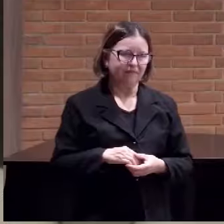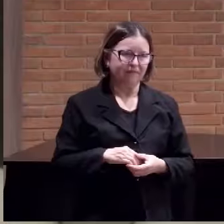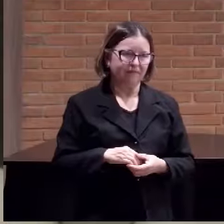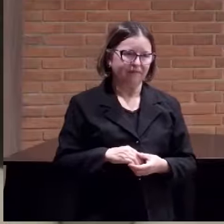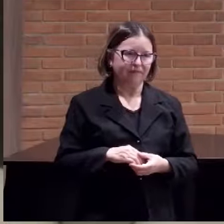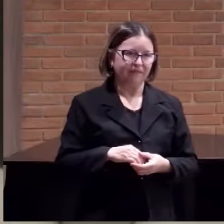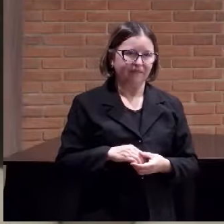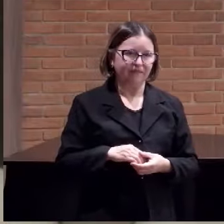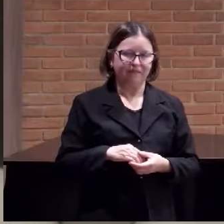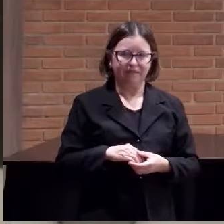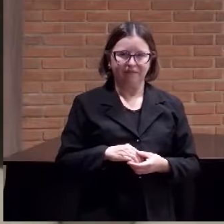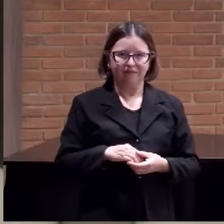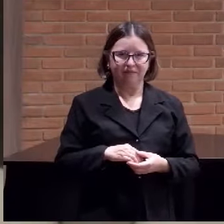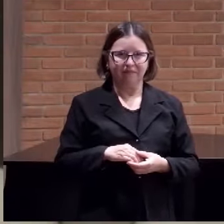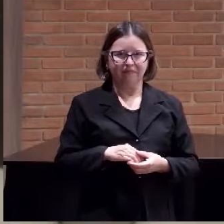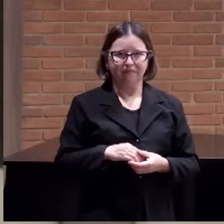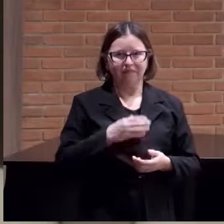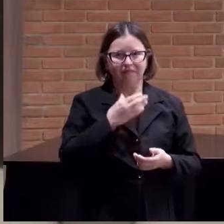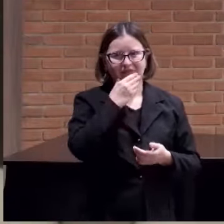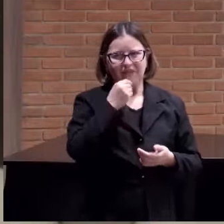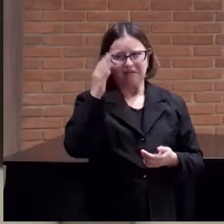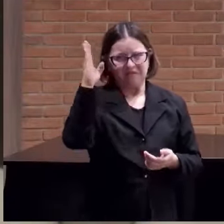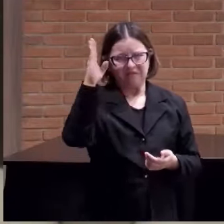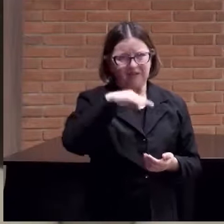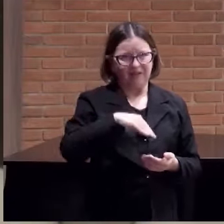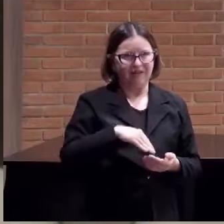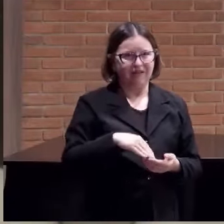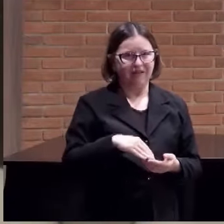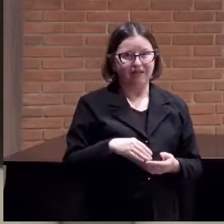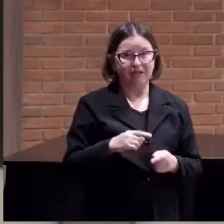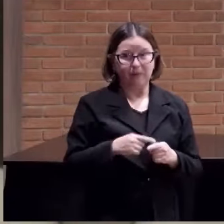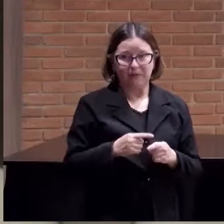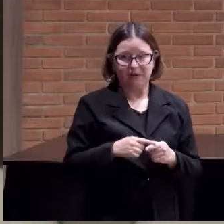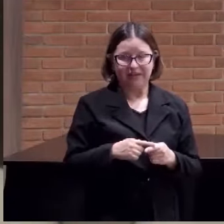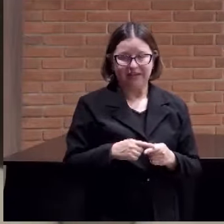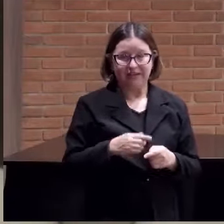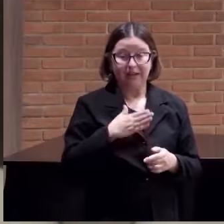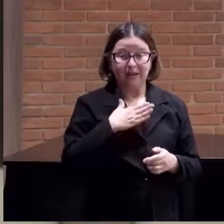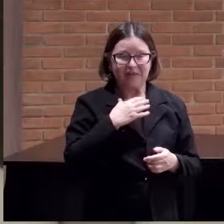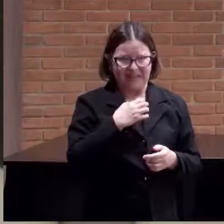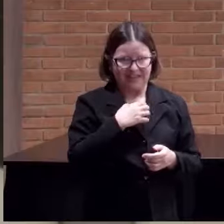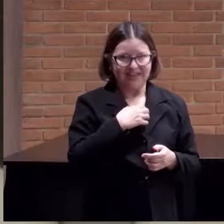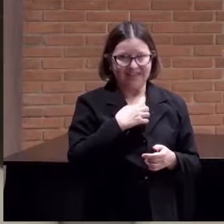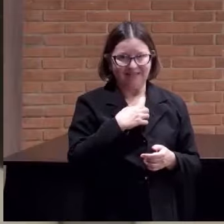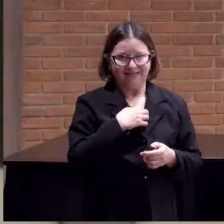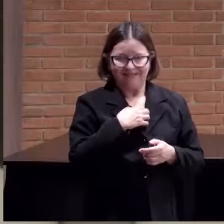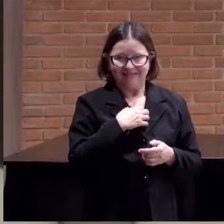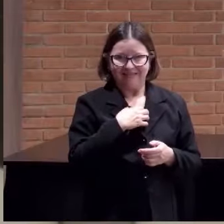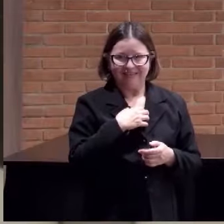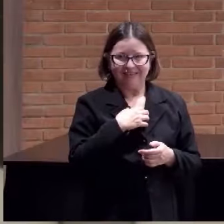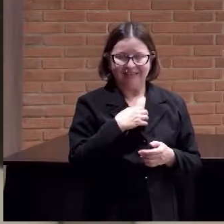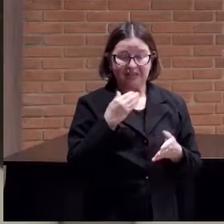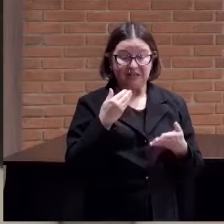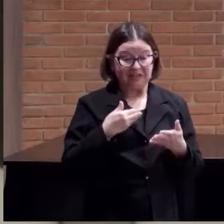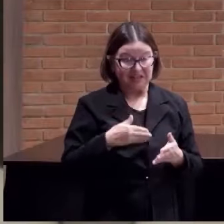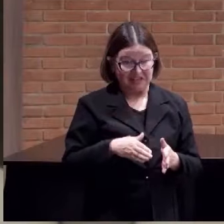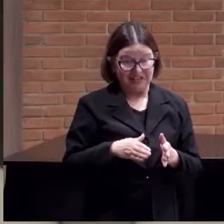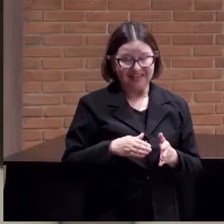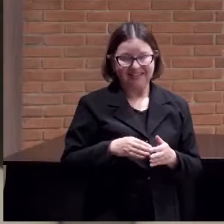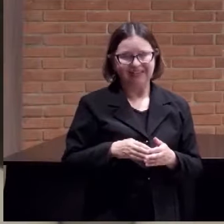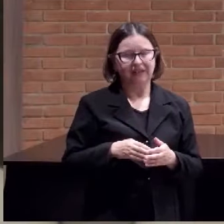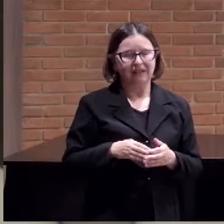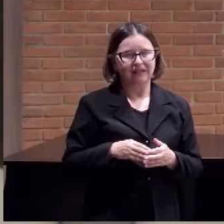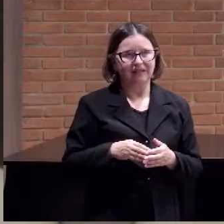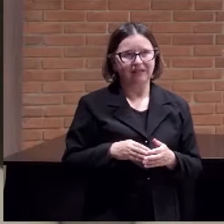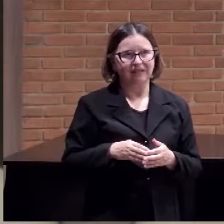Um bandido, porque eu tenho toda a natureza. Eu hoje fui muito impactado com